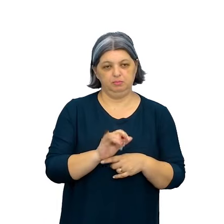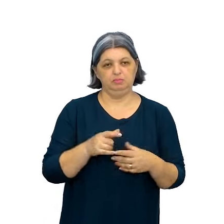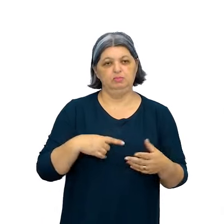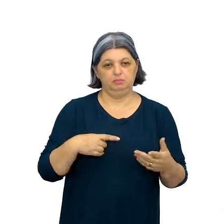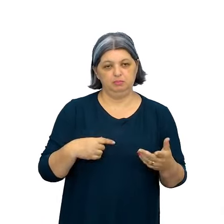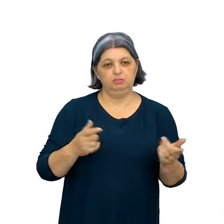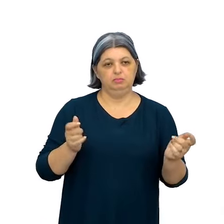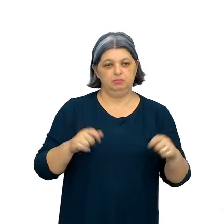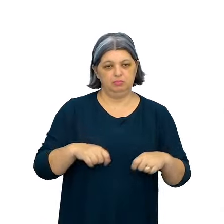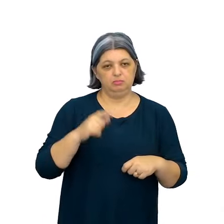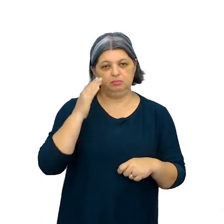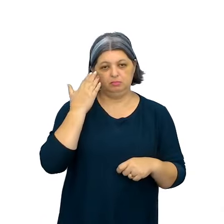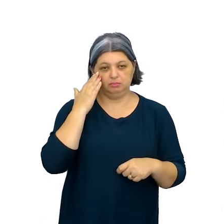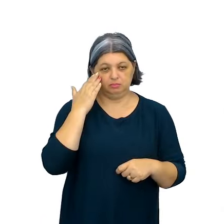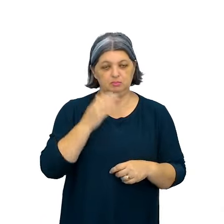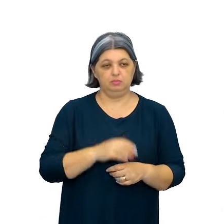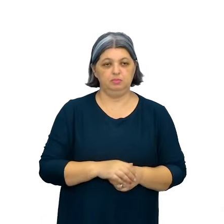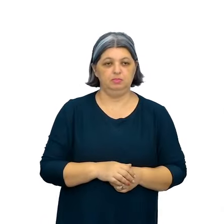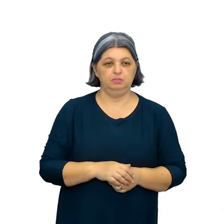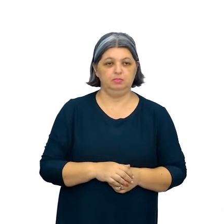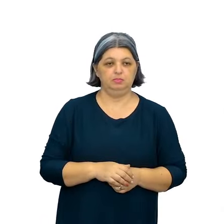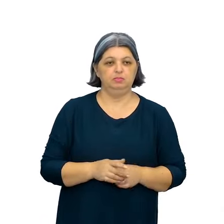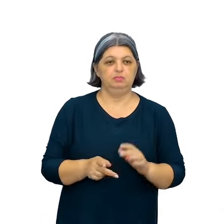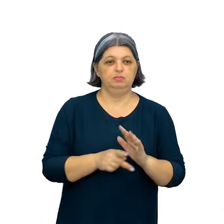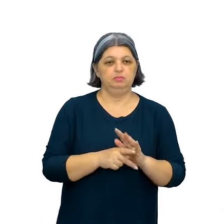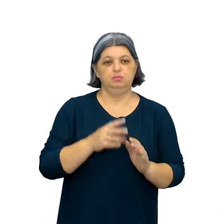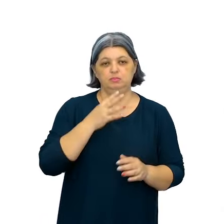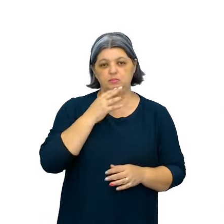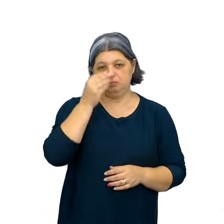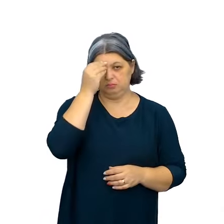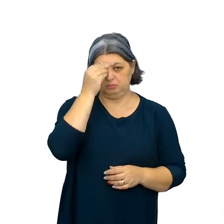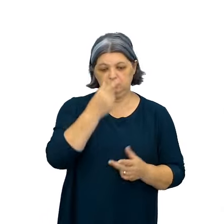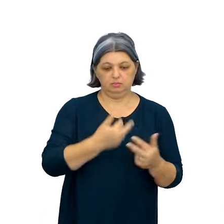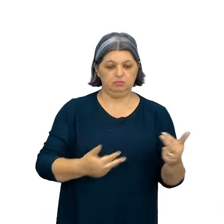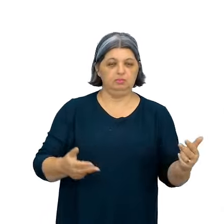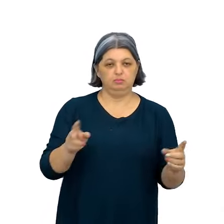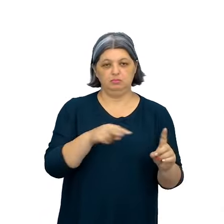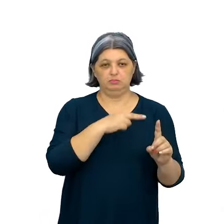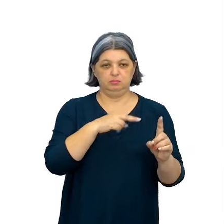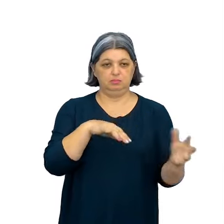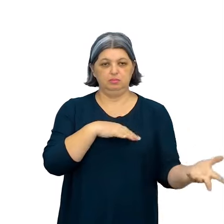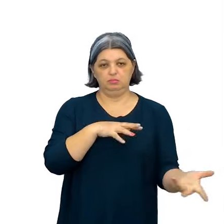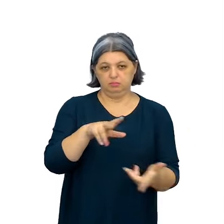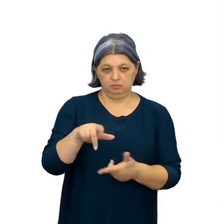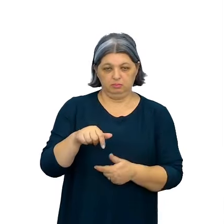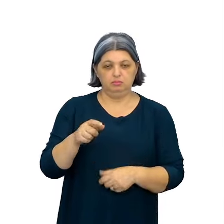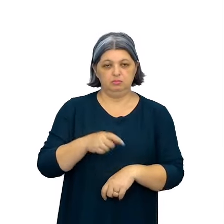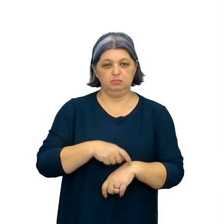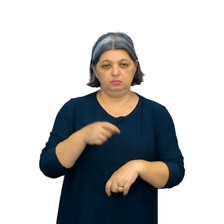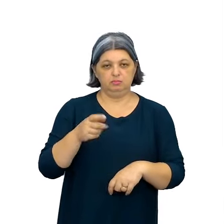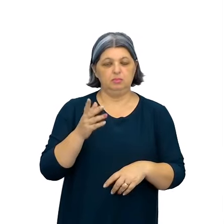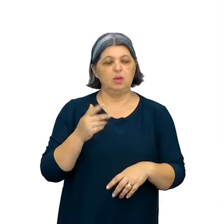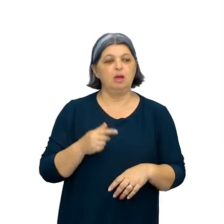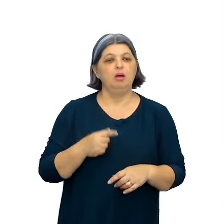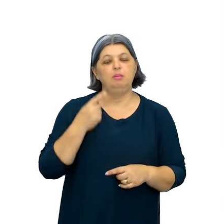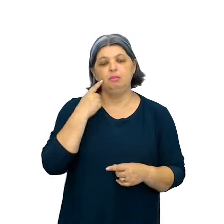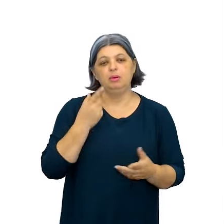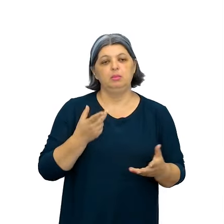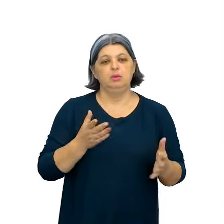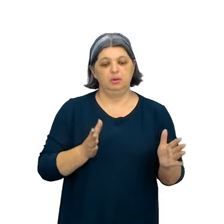existem na capacidade de compreensão, nós temos a ativação de conhecimentos de mundo. Assim, previamente à leitura